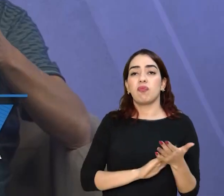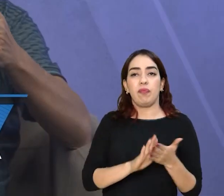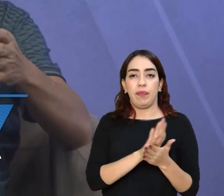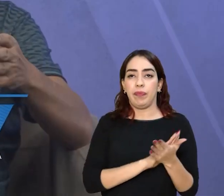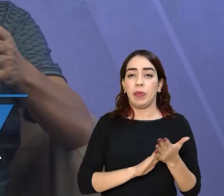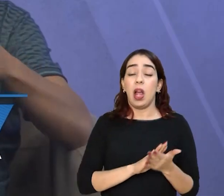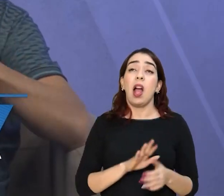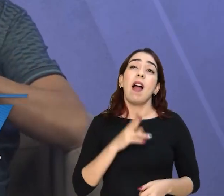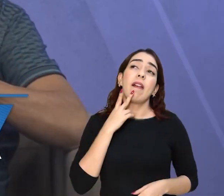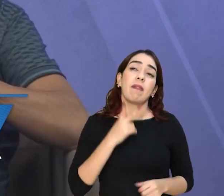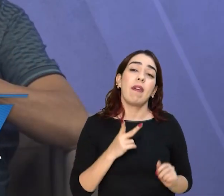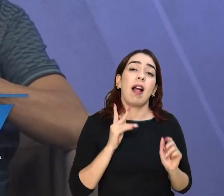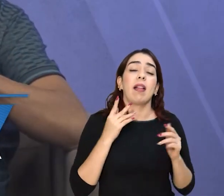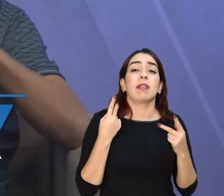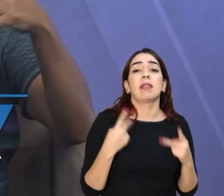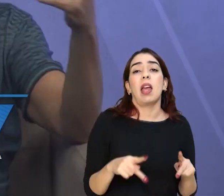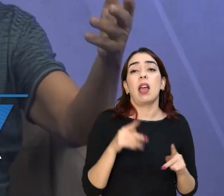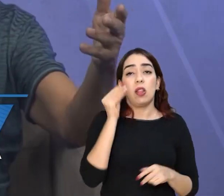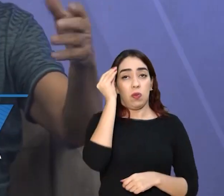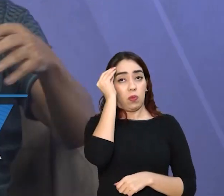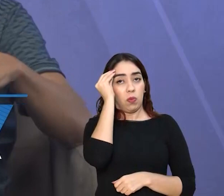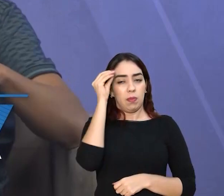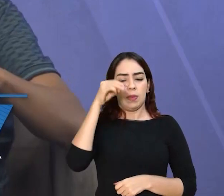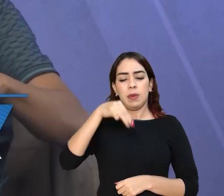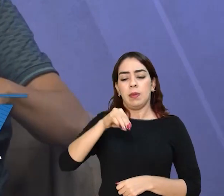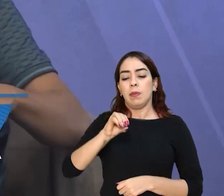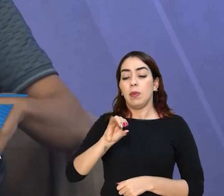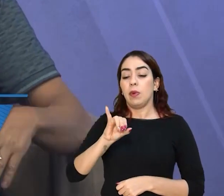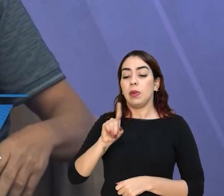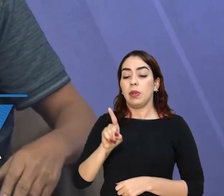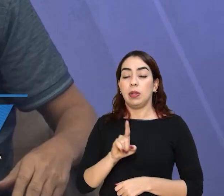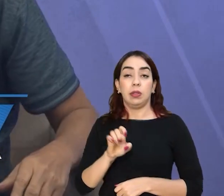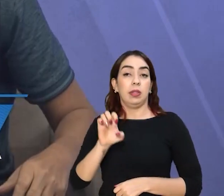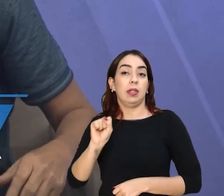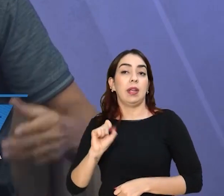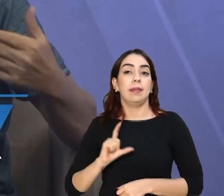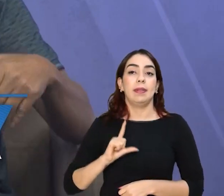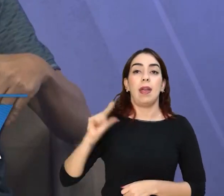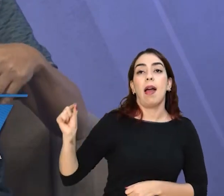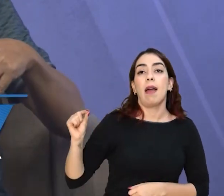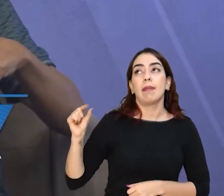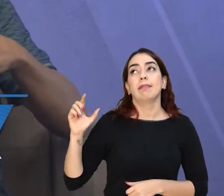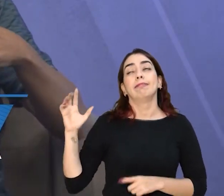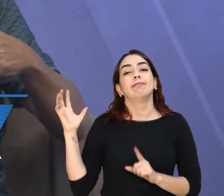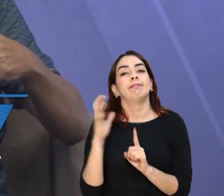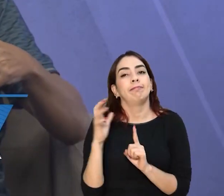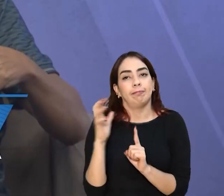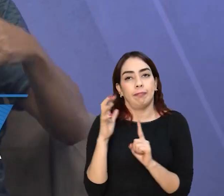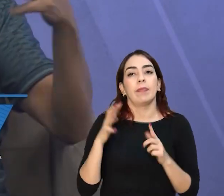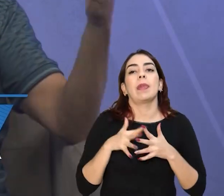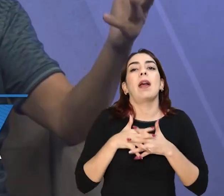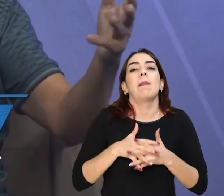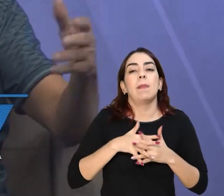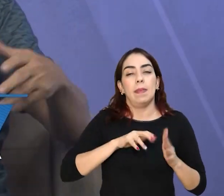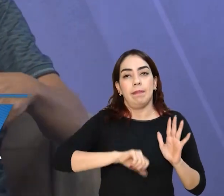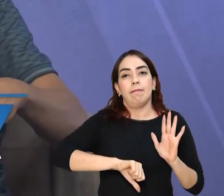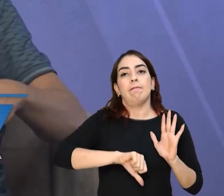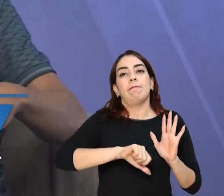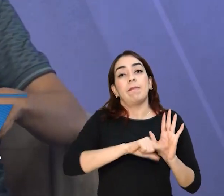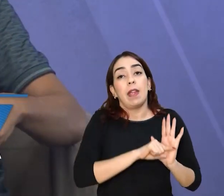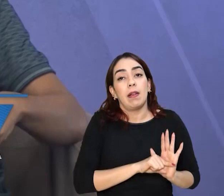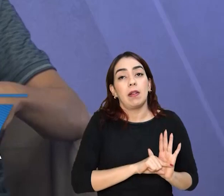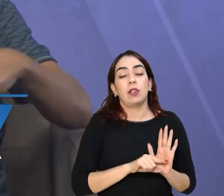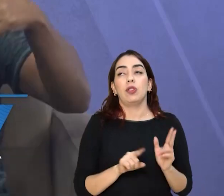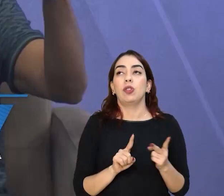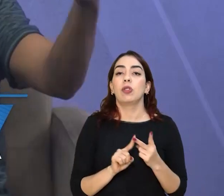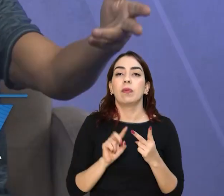porque o Moisés saiu do time, aí contundiu. Ajuda. Isso aí também, atrapalha, realmente, a ausência do Moisés, a